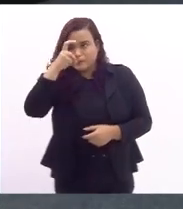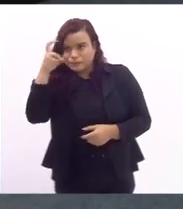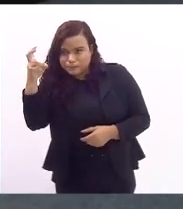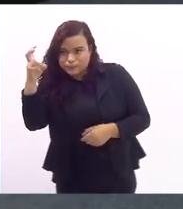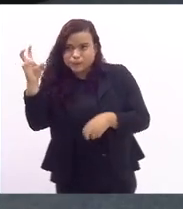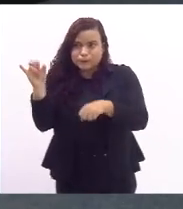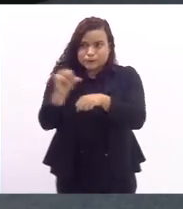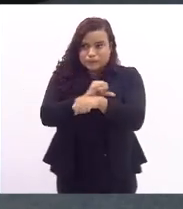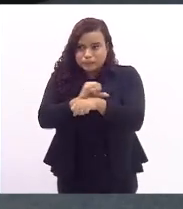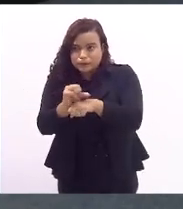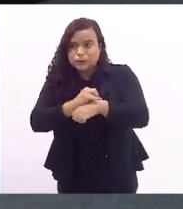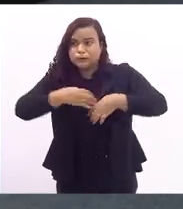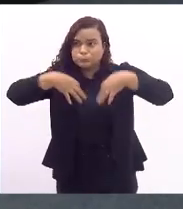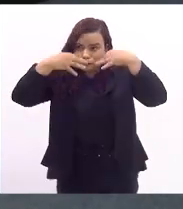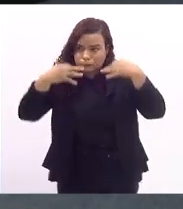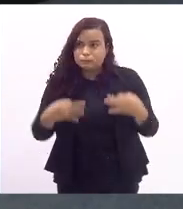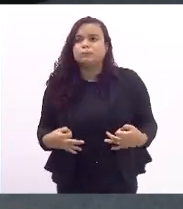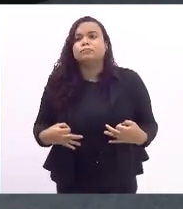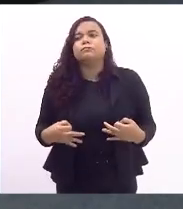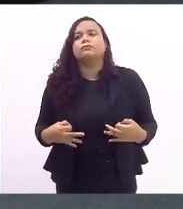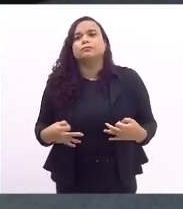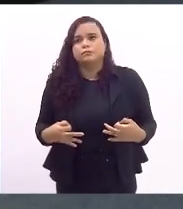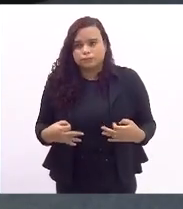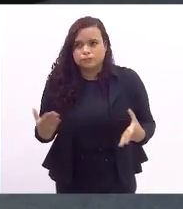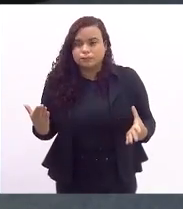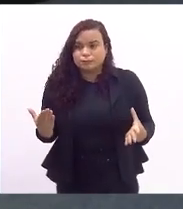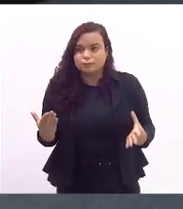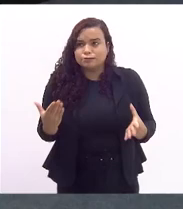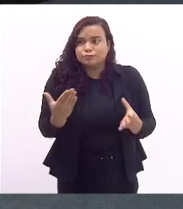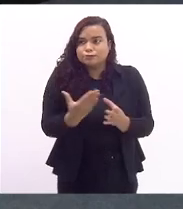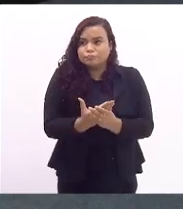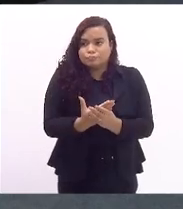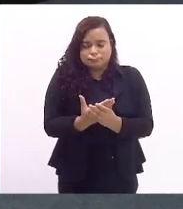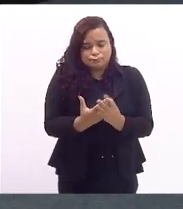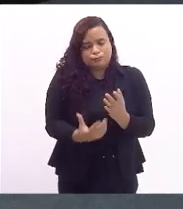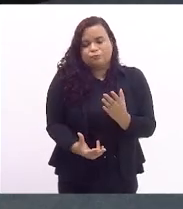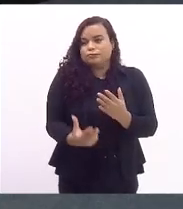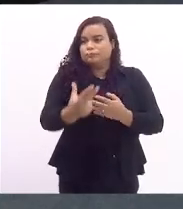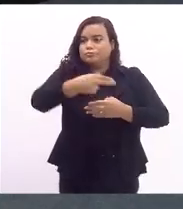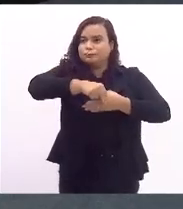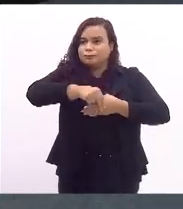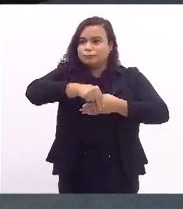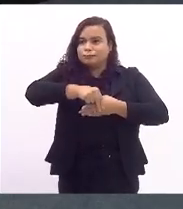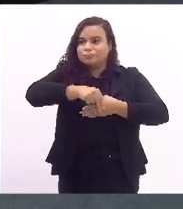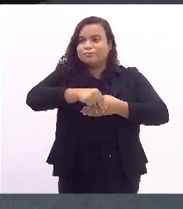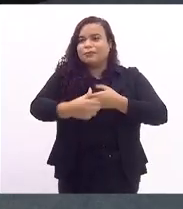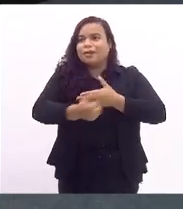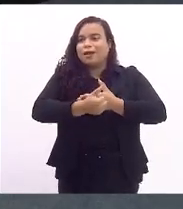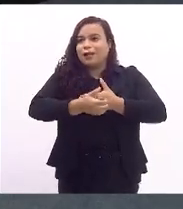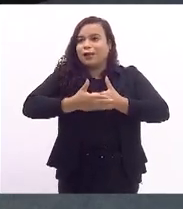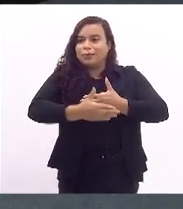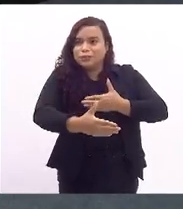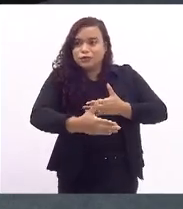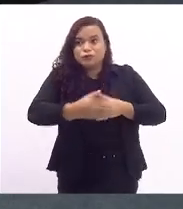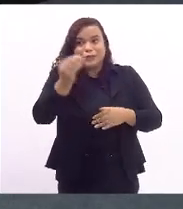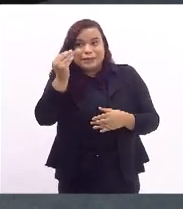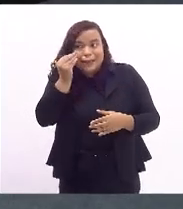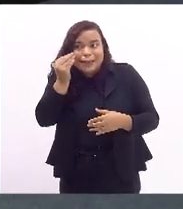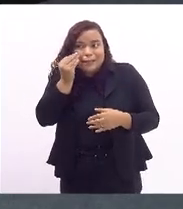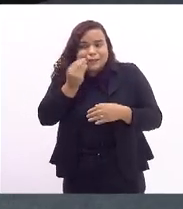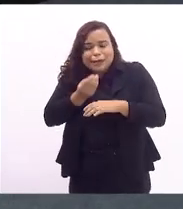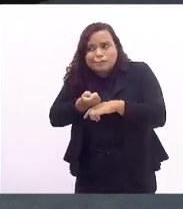e sabedoria e justiça arquivou a denúncia que tentava imputar fato criminoso os